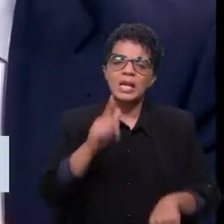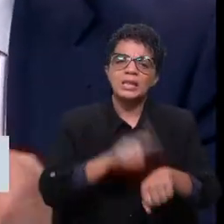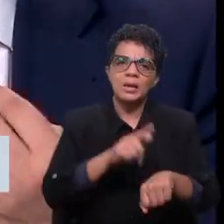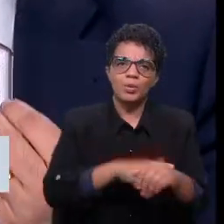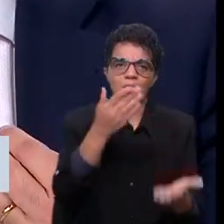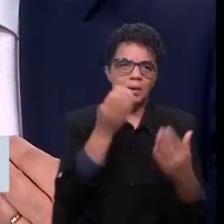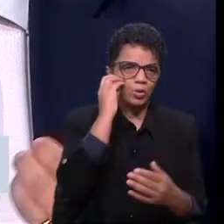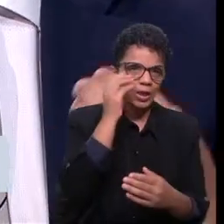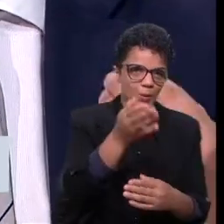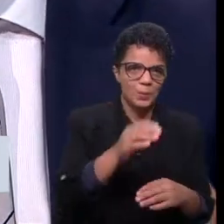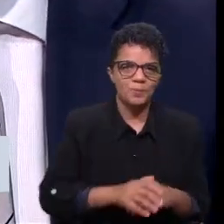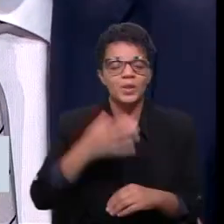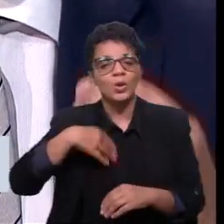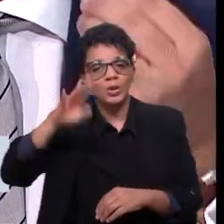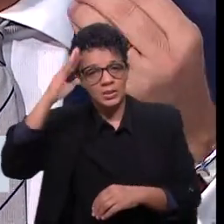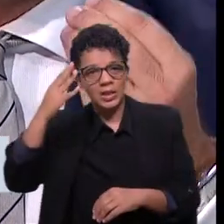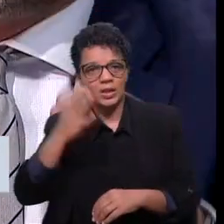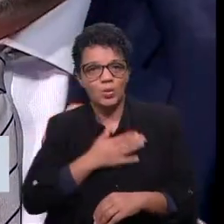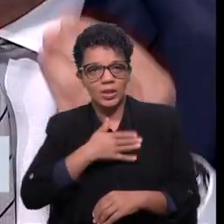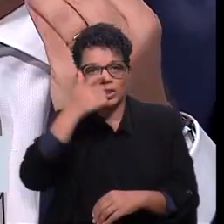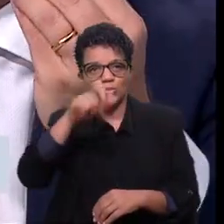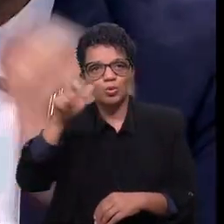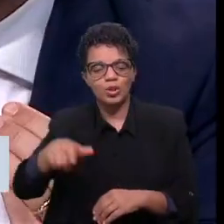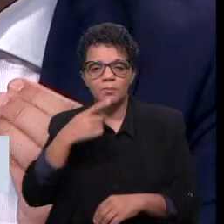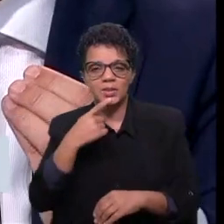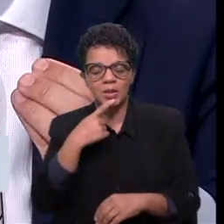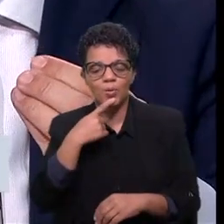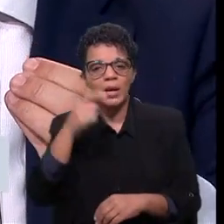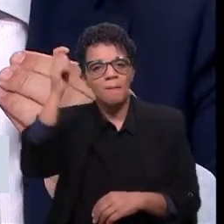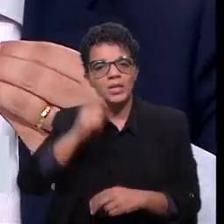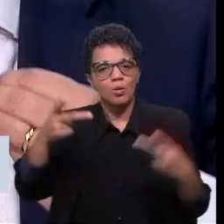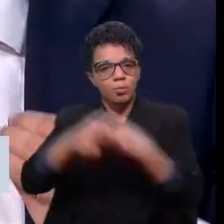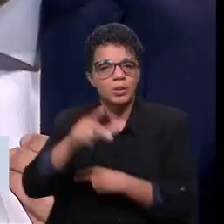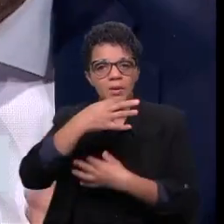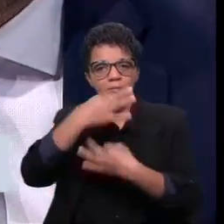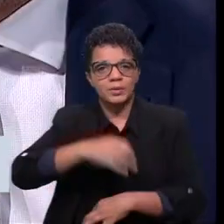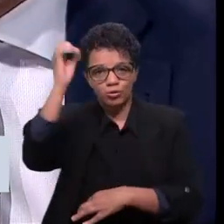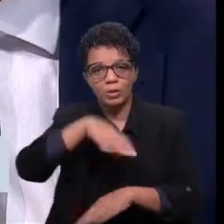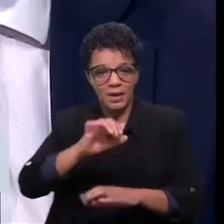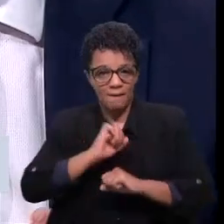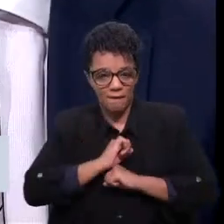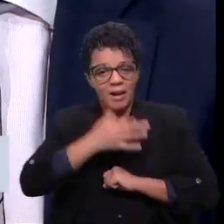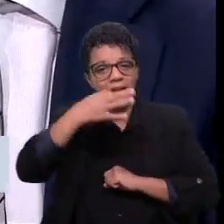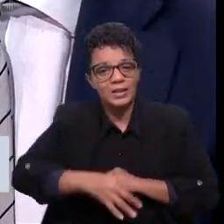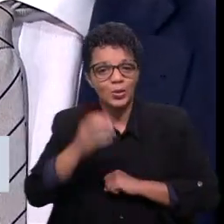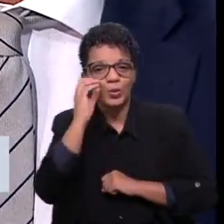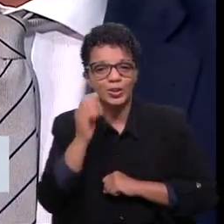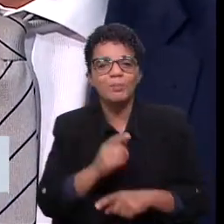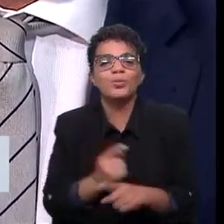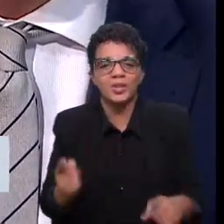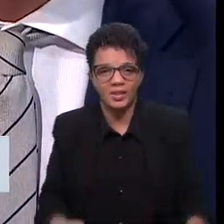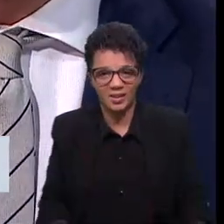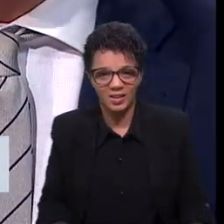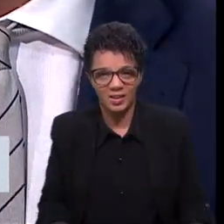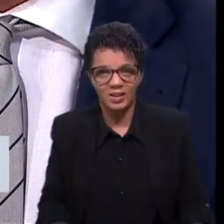lu sei que não quer que as pessoas percebam que vai cortar pensões e que ninguém acredita na sua subida de pensões Mas na minha acreditam luí Sabe porquê porque significa